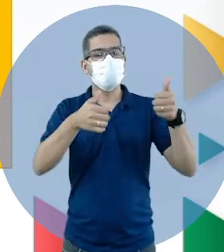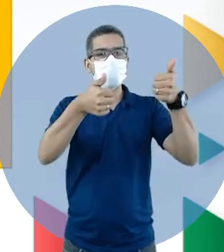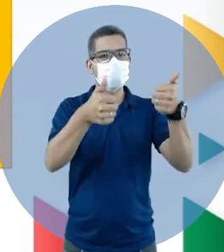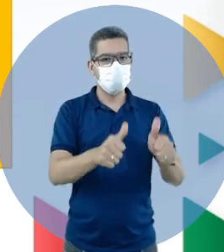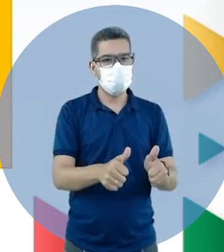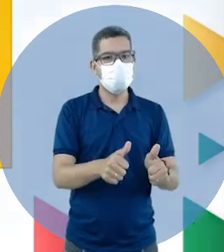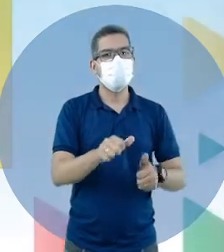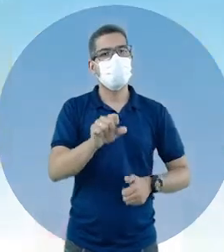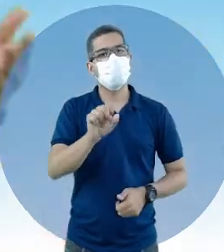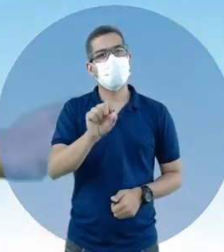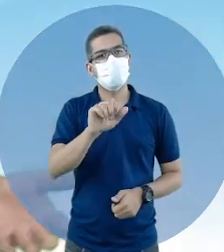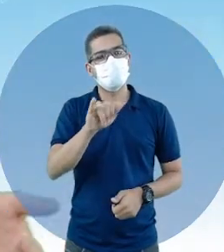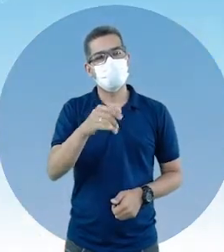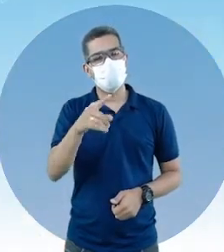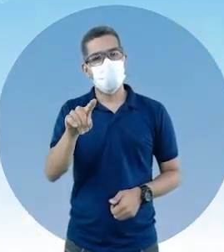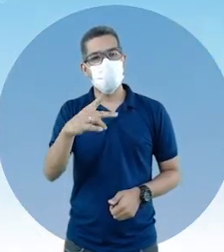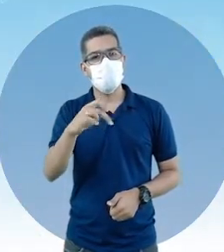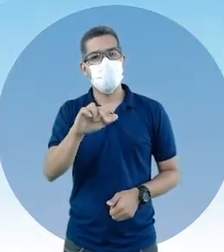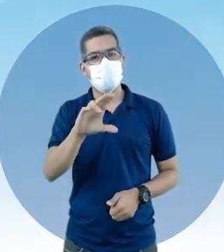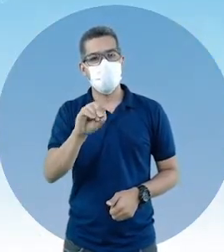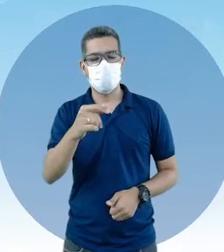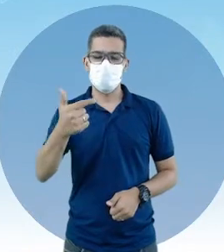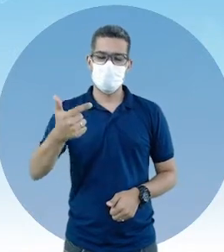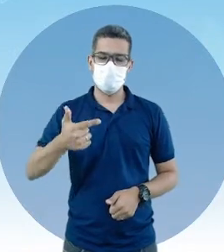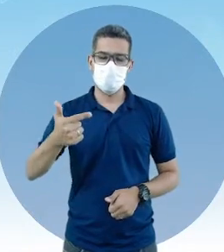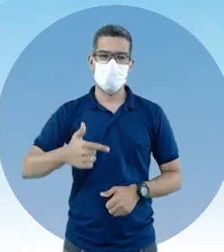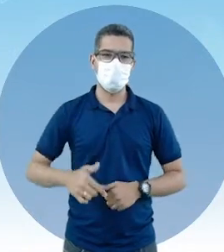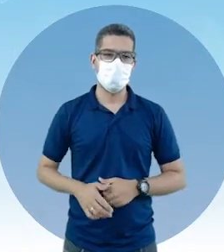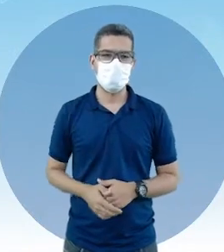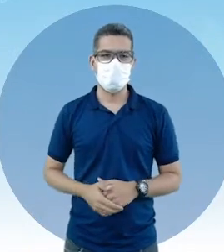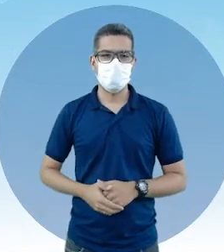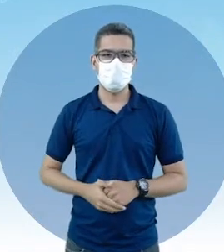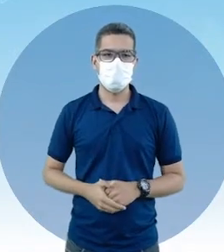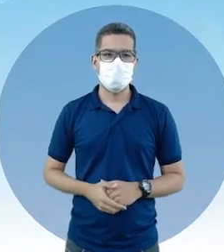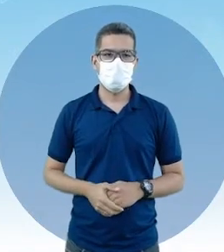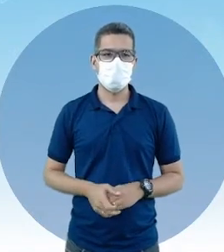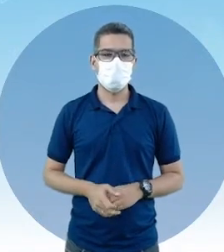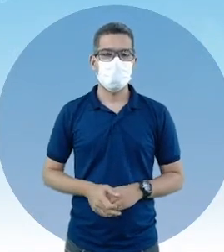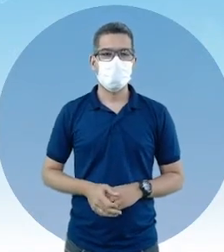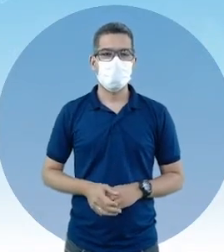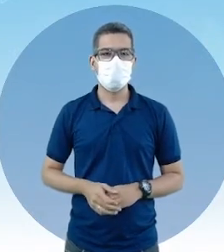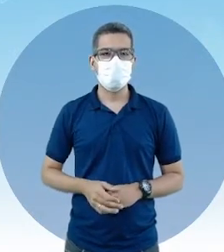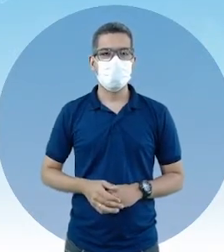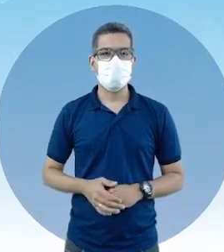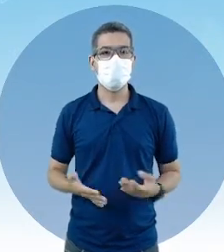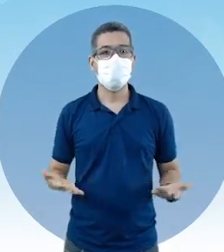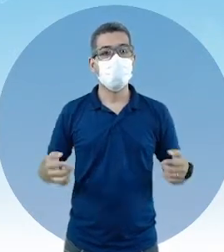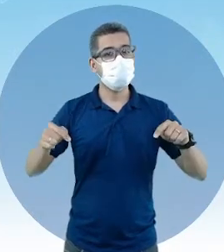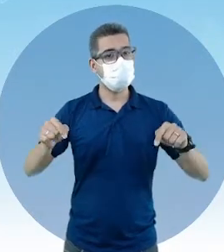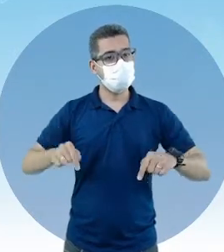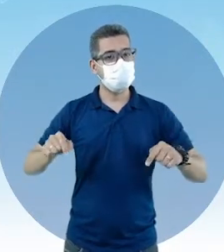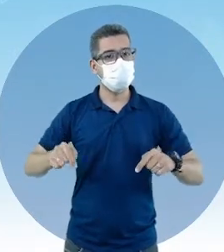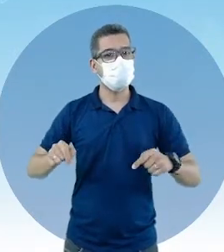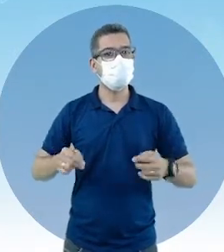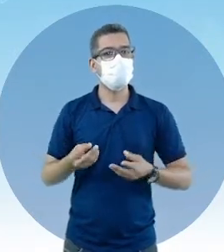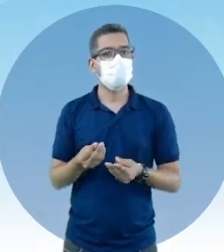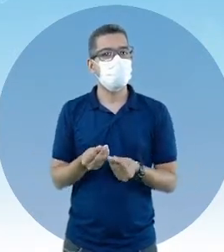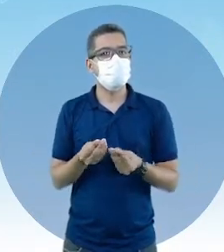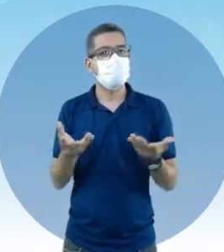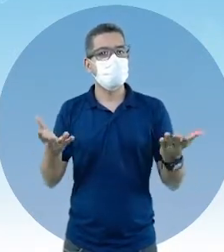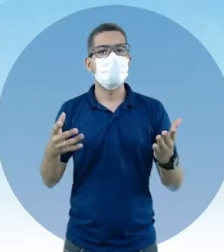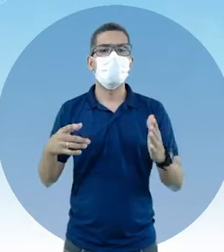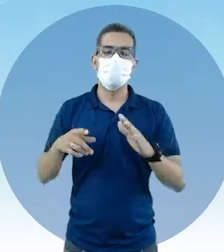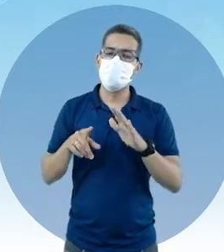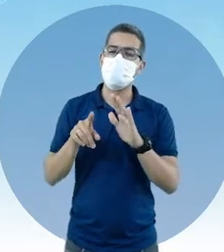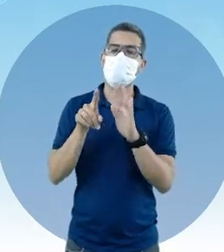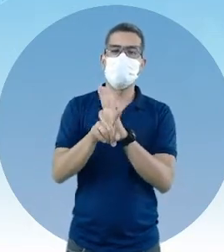II. Então, o atual Papa Francisco o canonizou em 2014. E aqui eu deixo para vocês umas